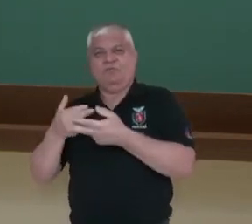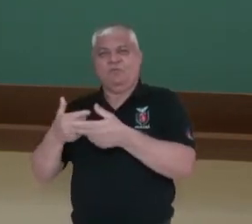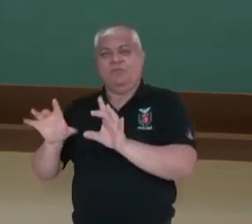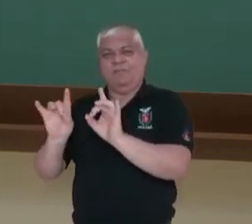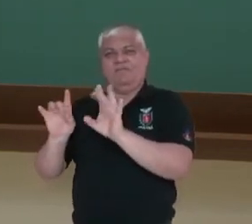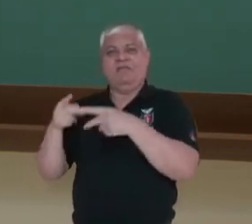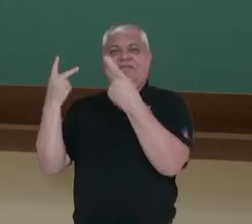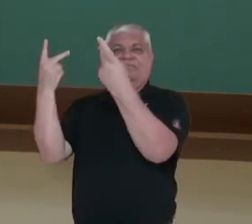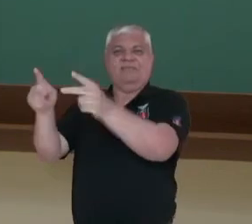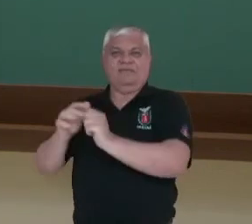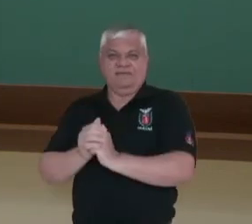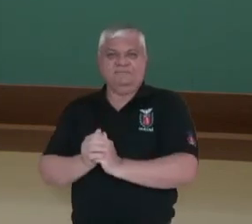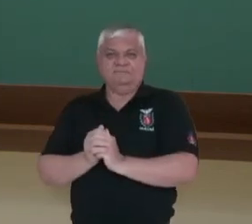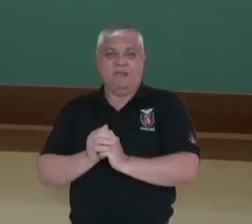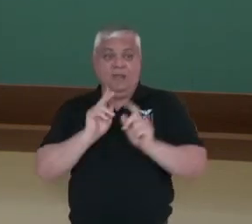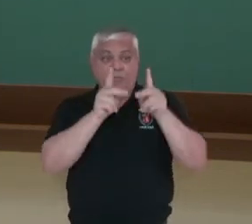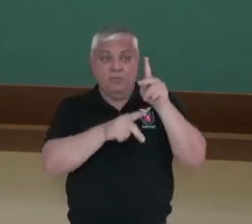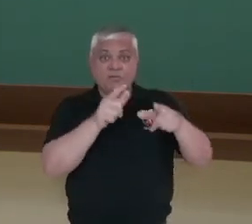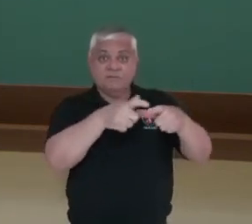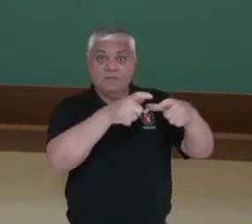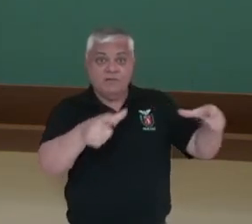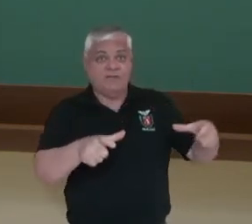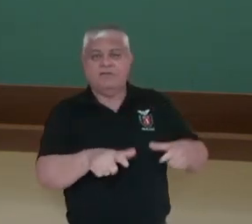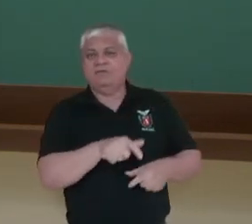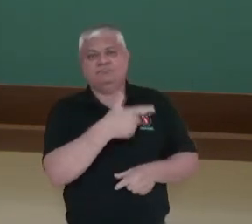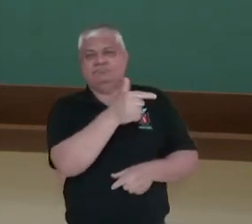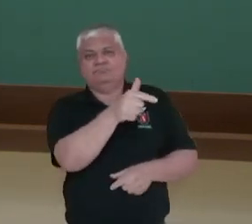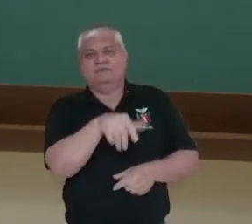para quem podia usufruir dela. Legal?